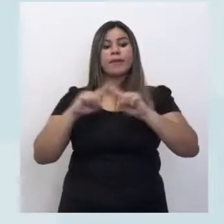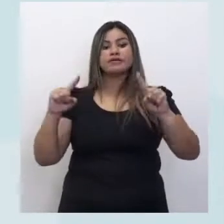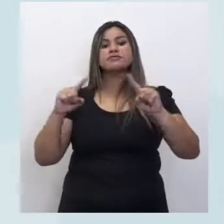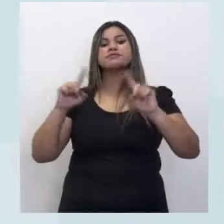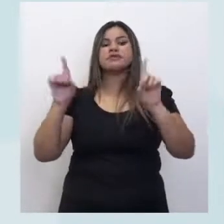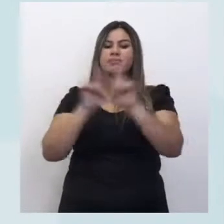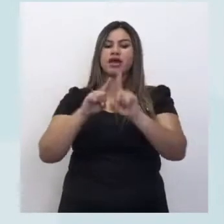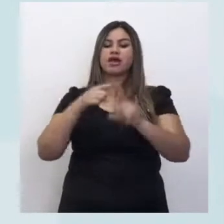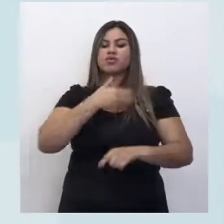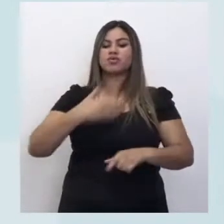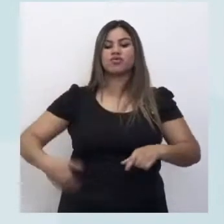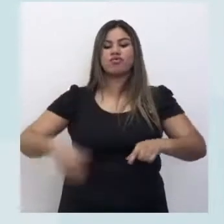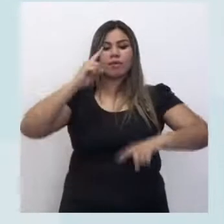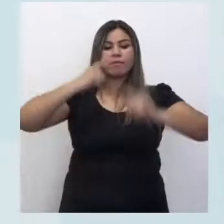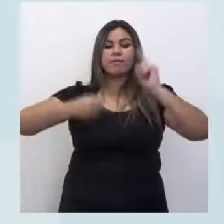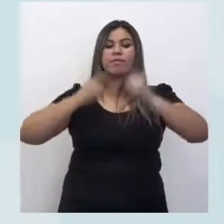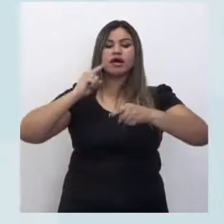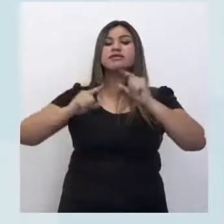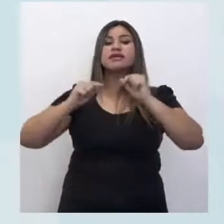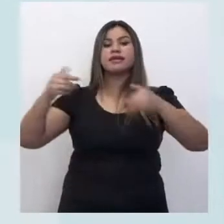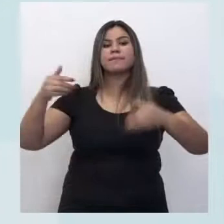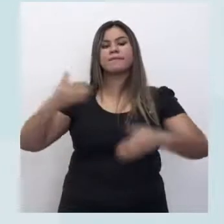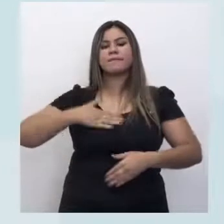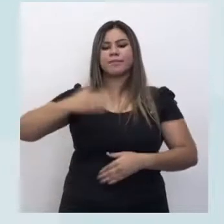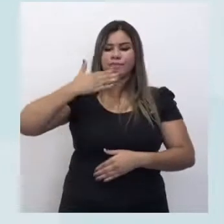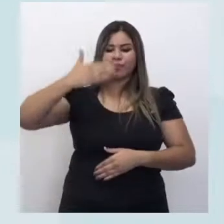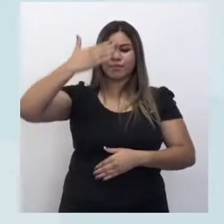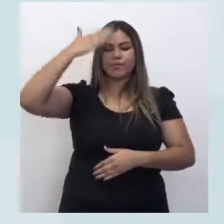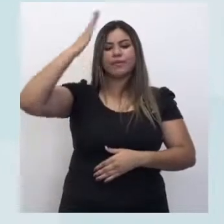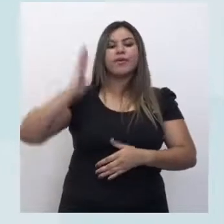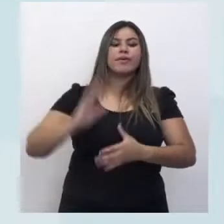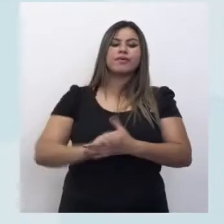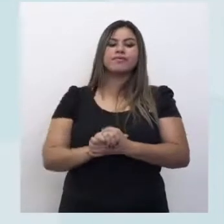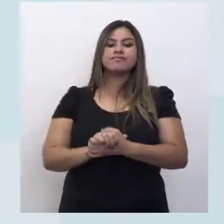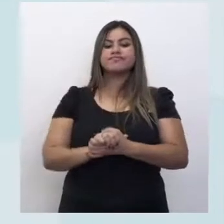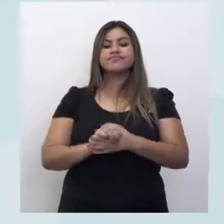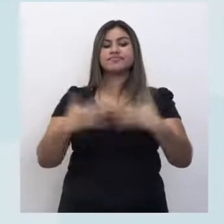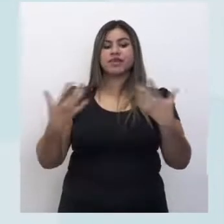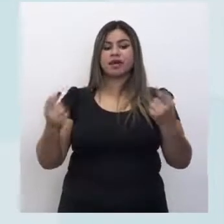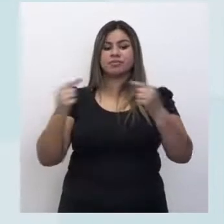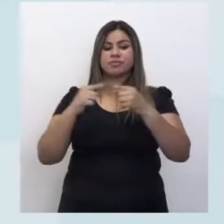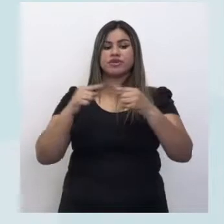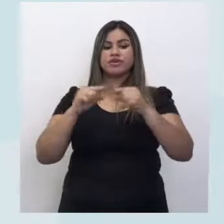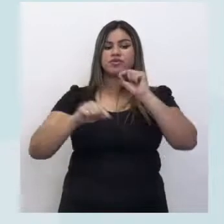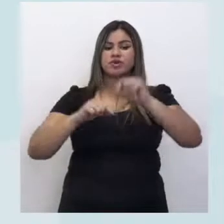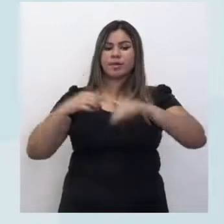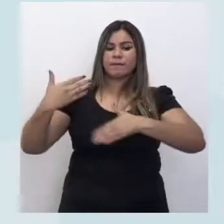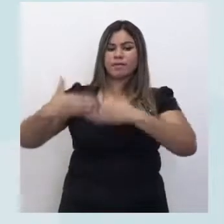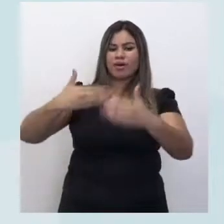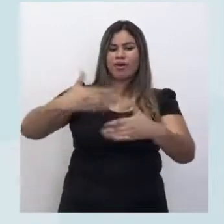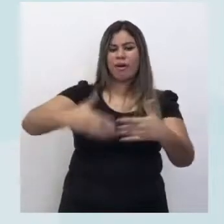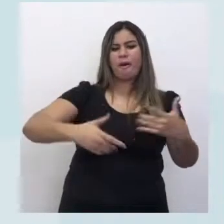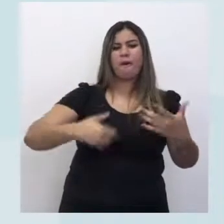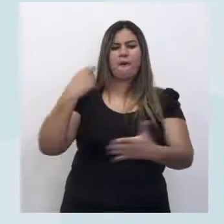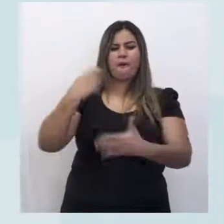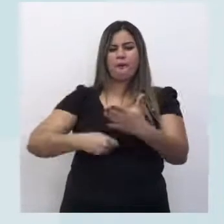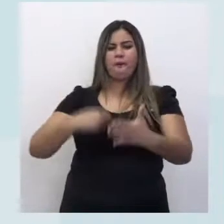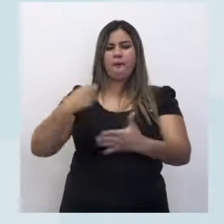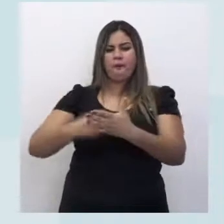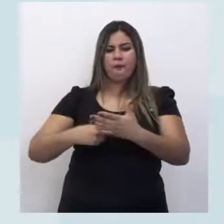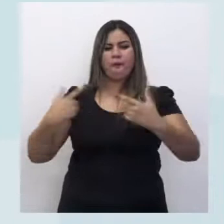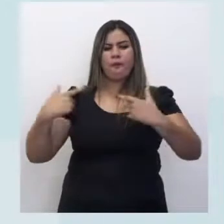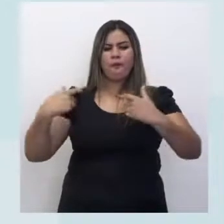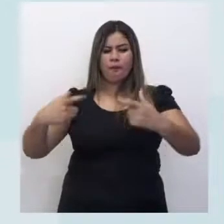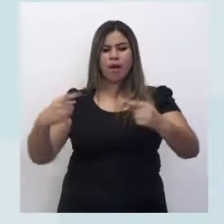de governantes muçulmanos. Em nome da reconquista da região, ocorreu um longo processo de lutas, considerado por alguns